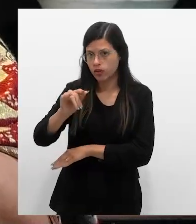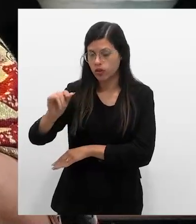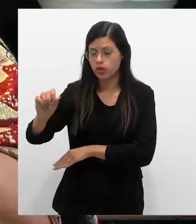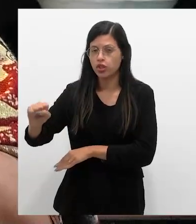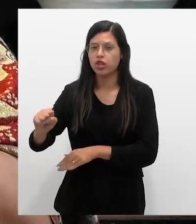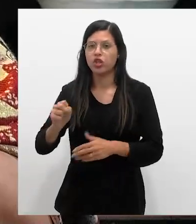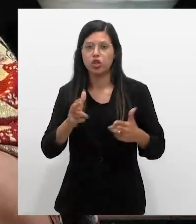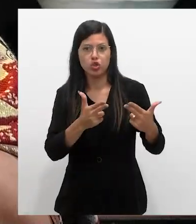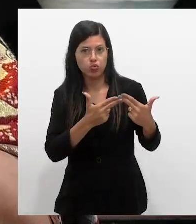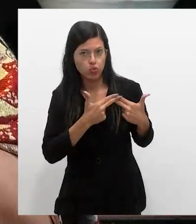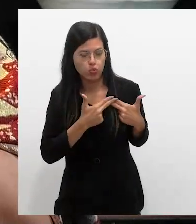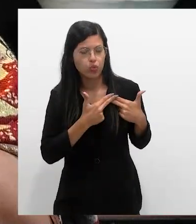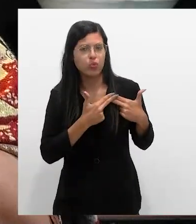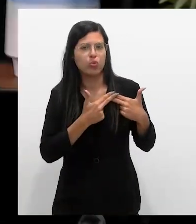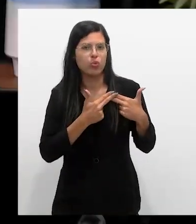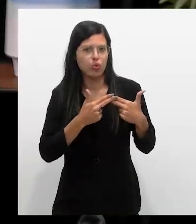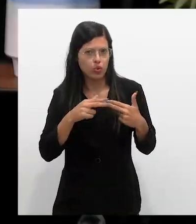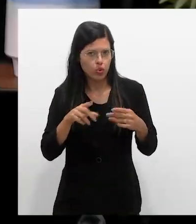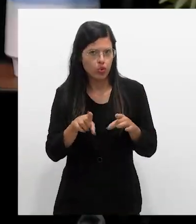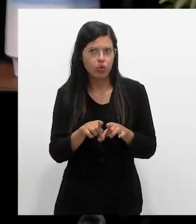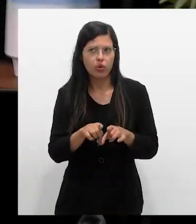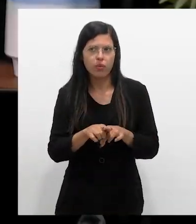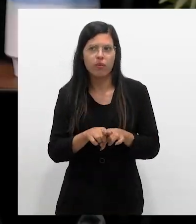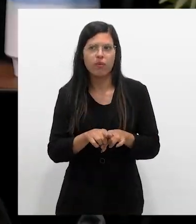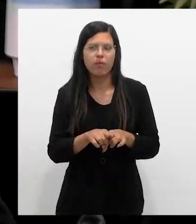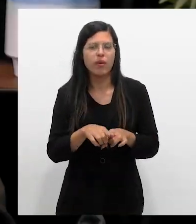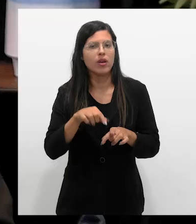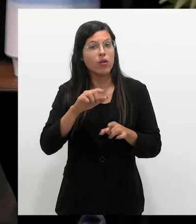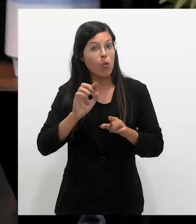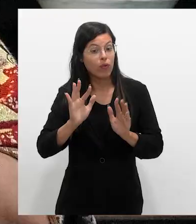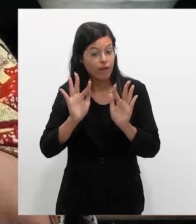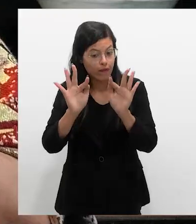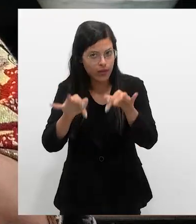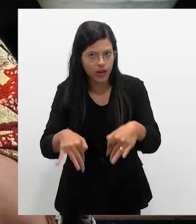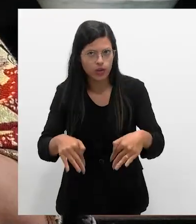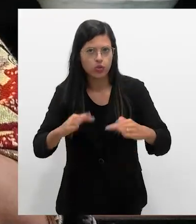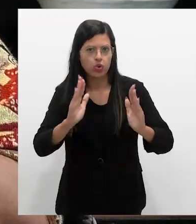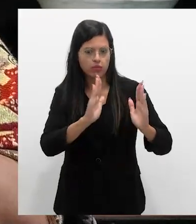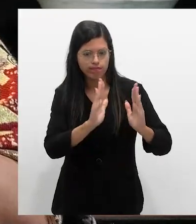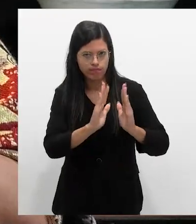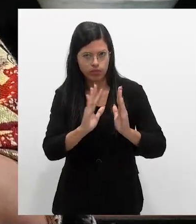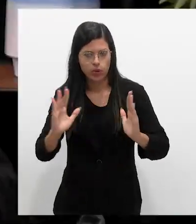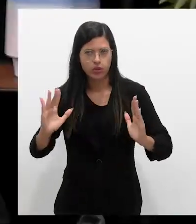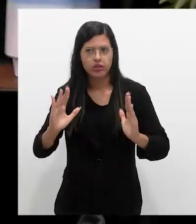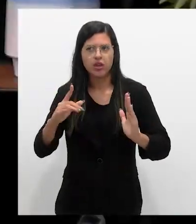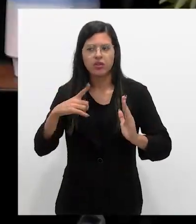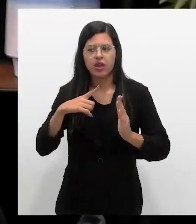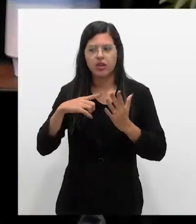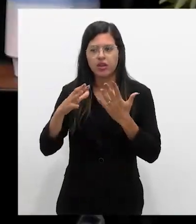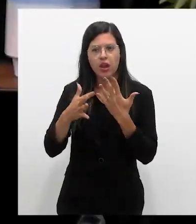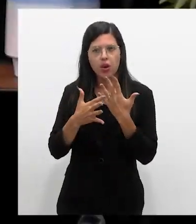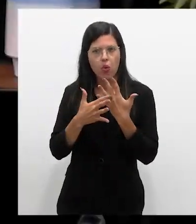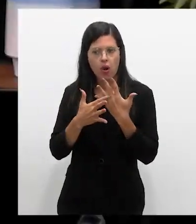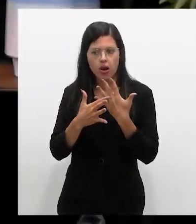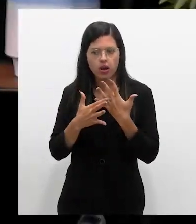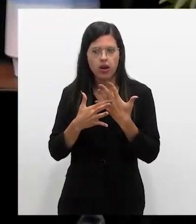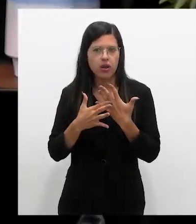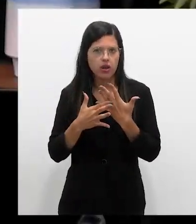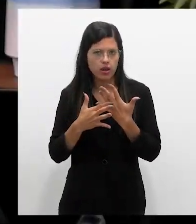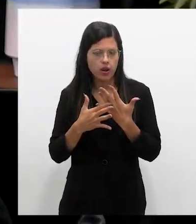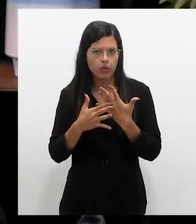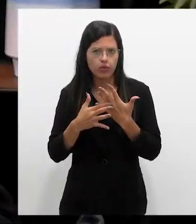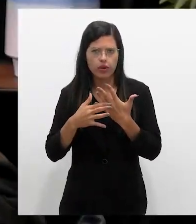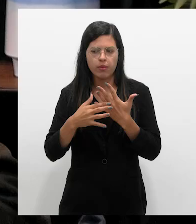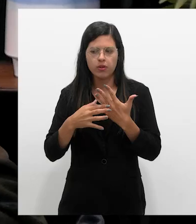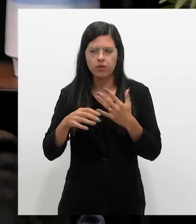de luto, celebrando 9 missas cada dia. Quebraram o anel. Isso, aí terminou isso, você inutiliza o anel do pescador, tudo